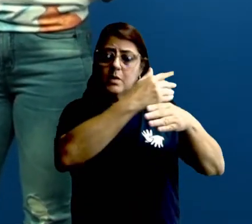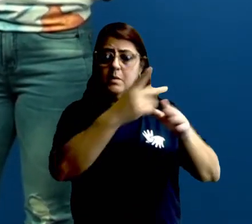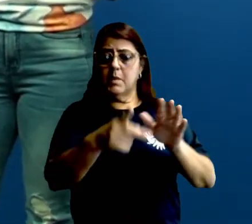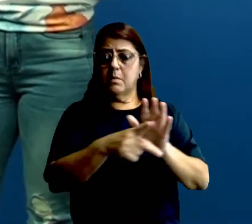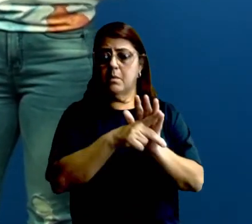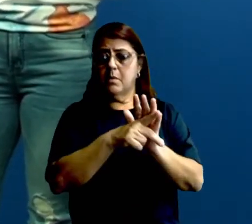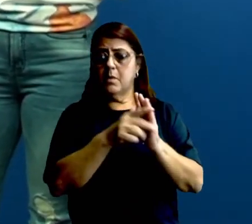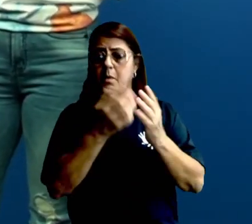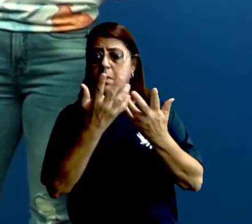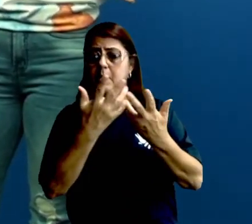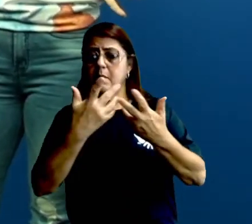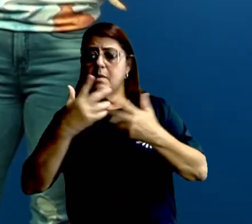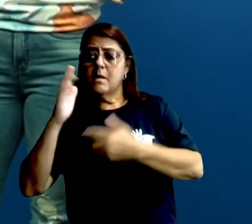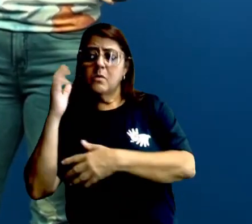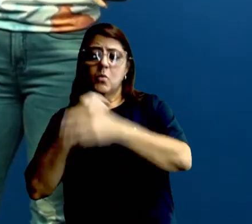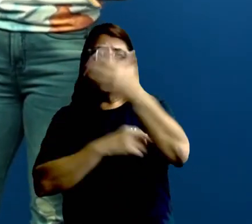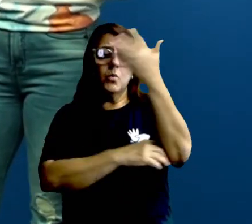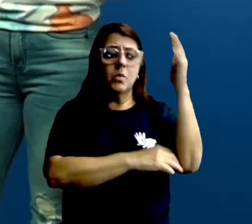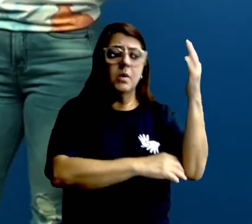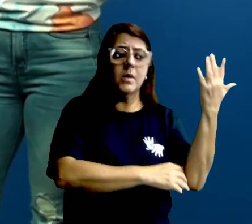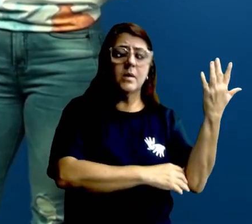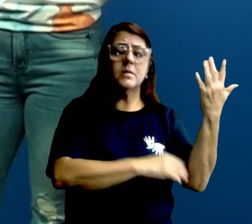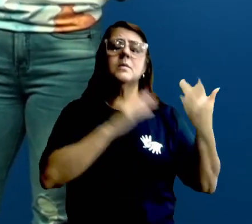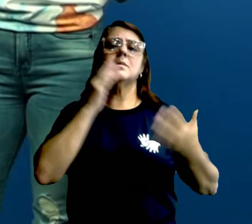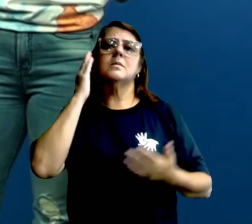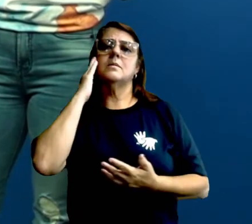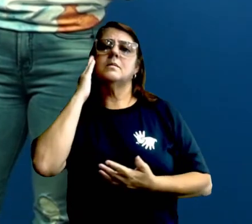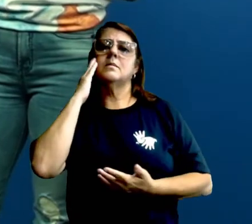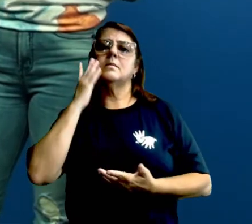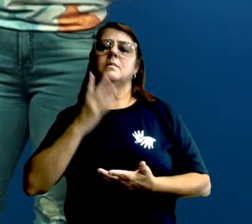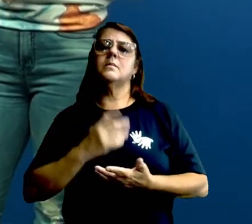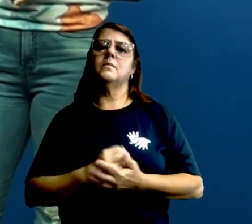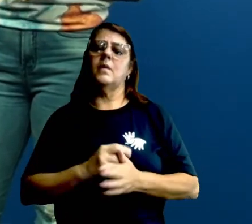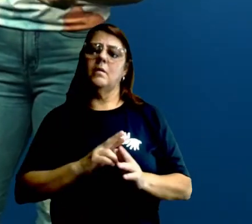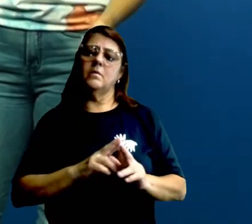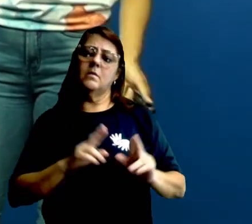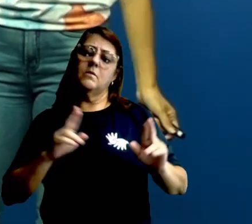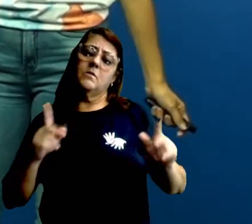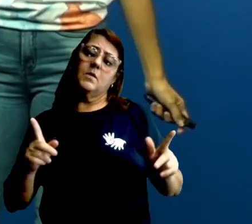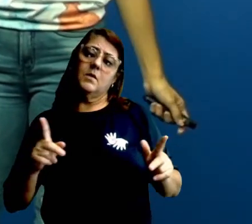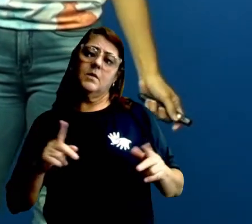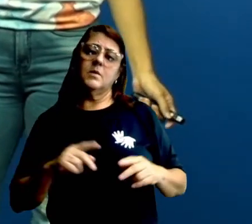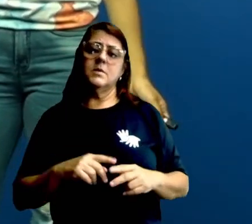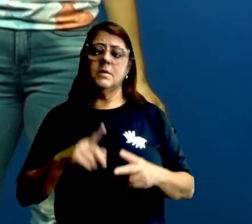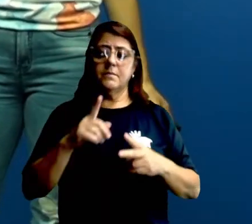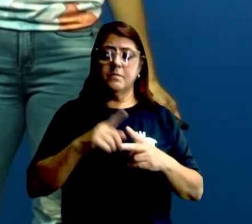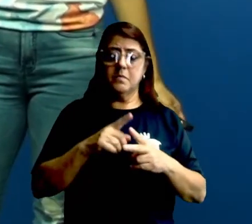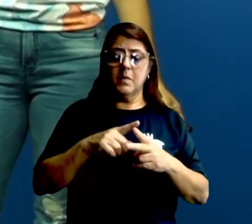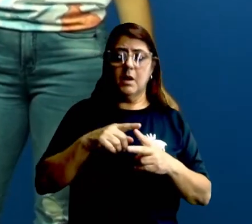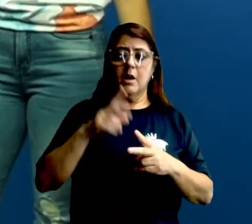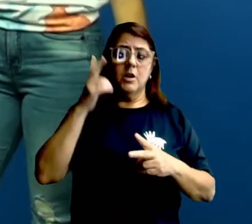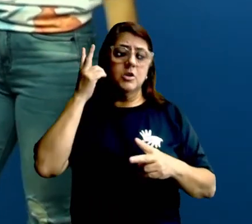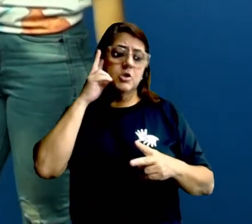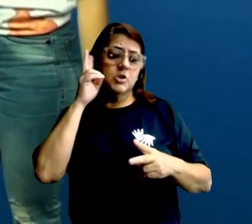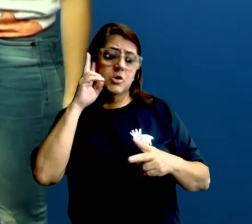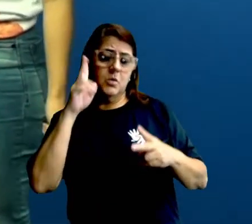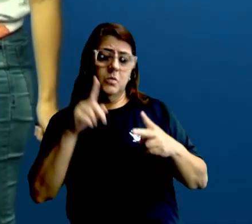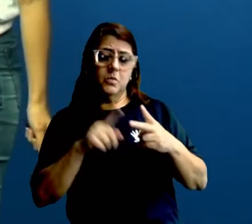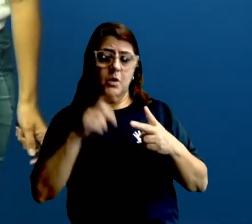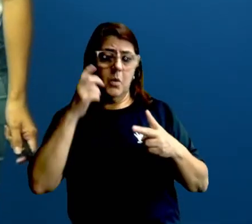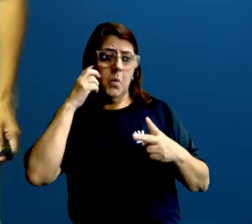construído pela natureza, certo? Para entender é isso. Então, a diferença entre patrimônio histórico e